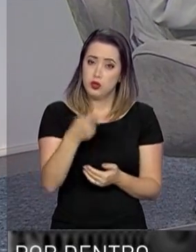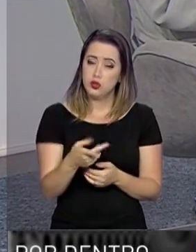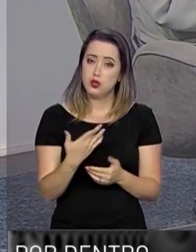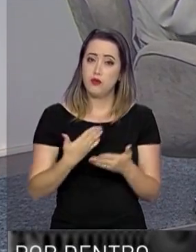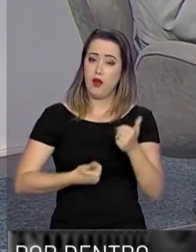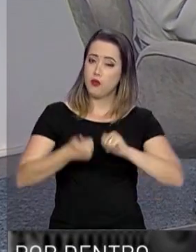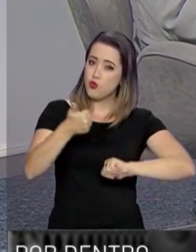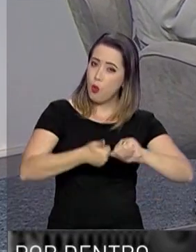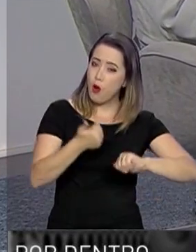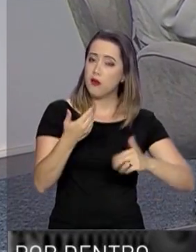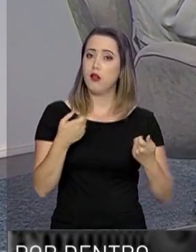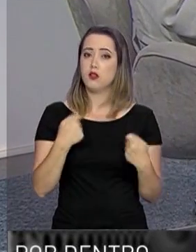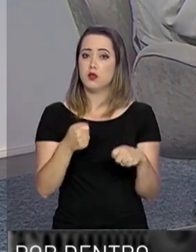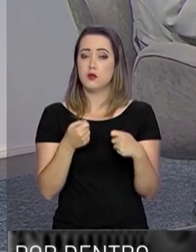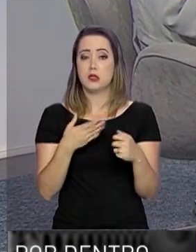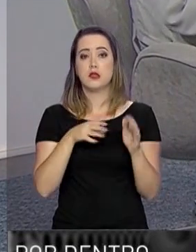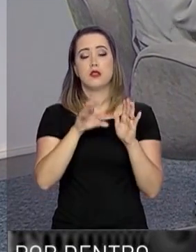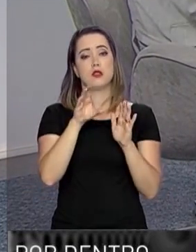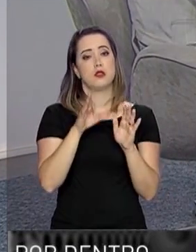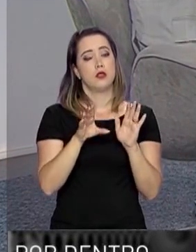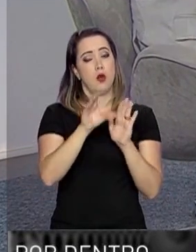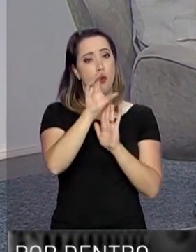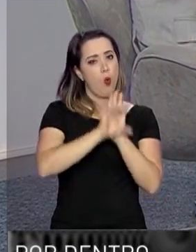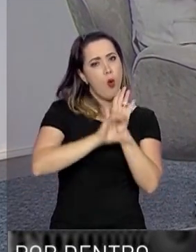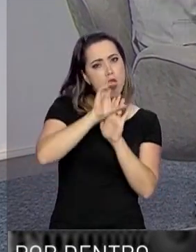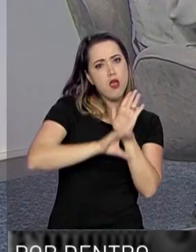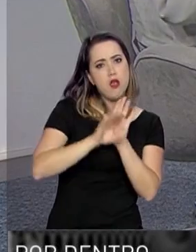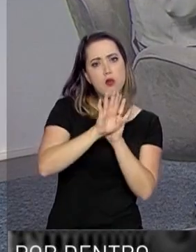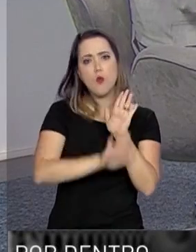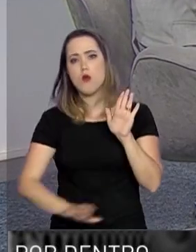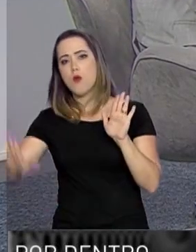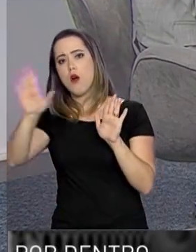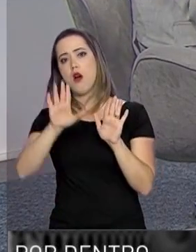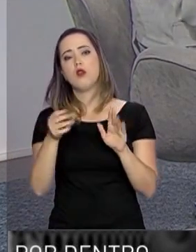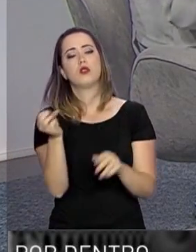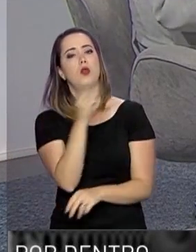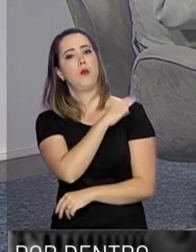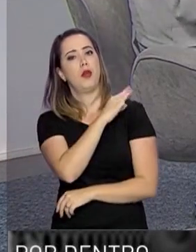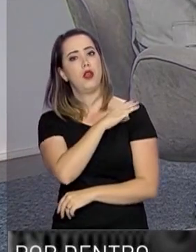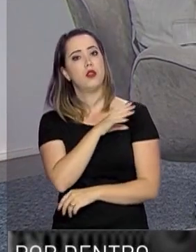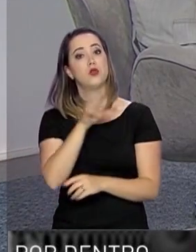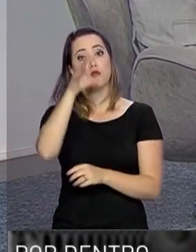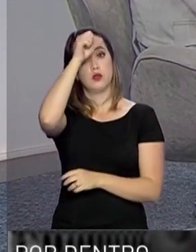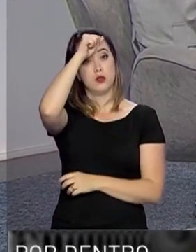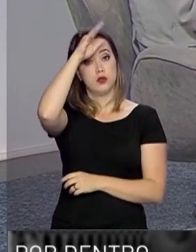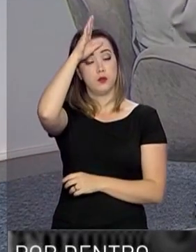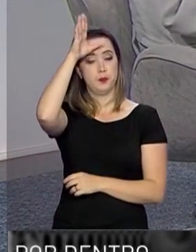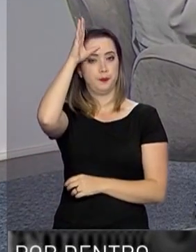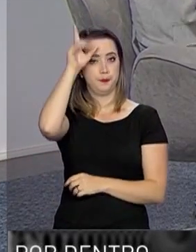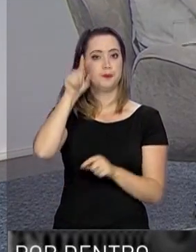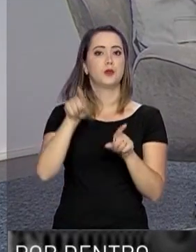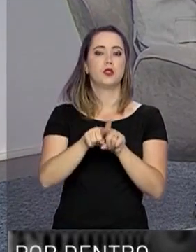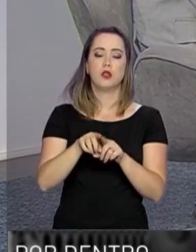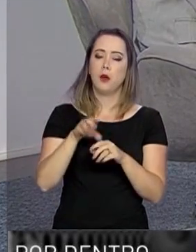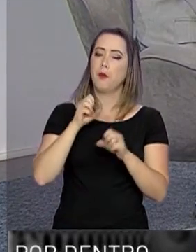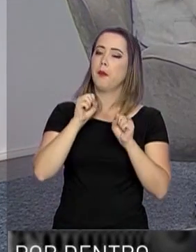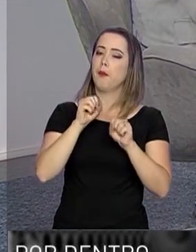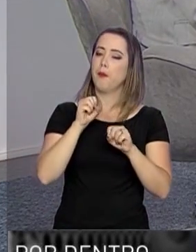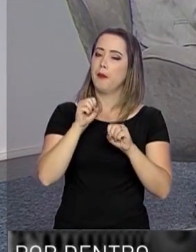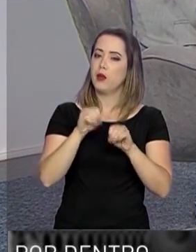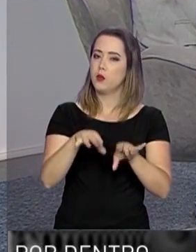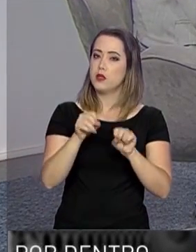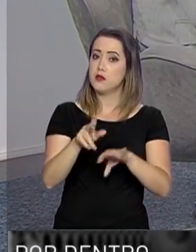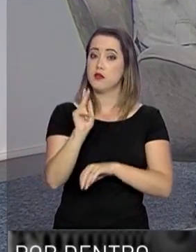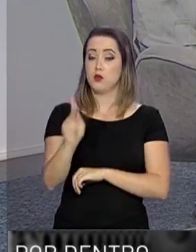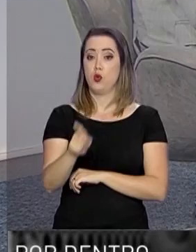de qualidade, nós temos a base nacional comum curricular, o ensino médio, a alfabetização e a formação dos professores como